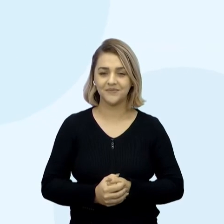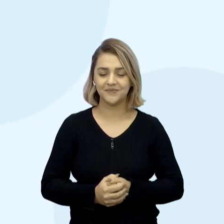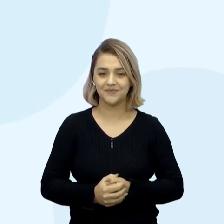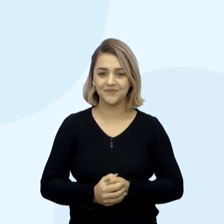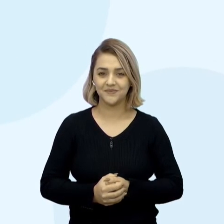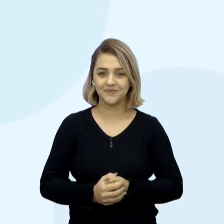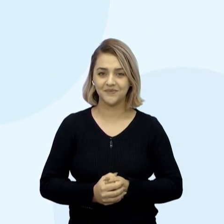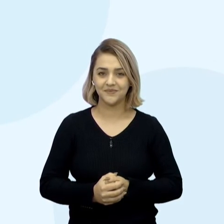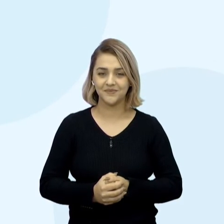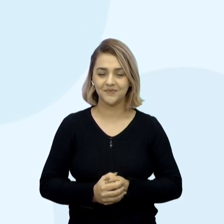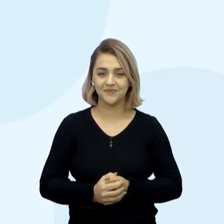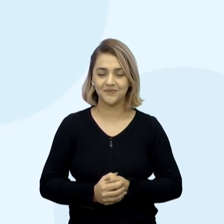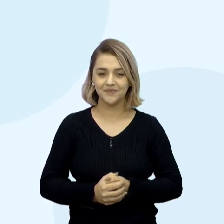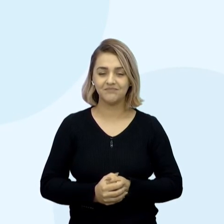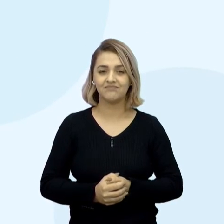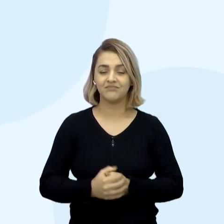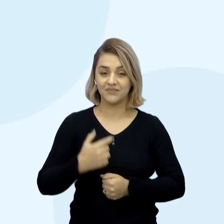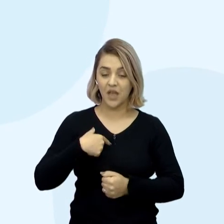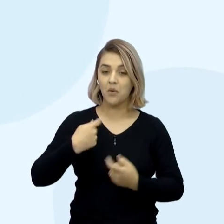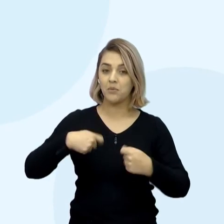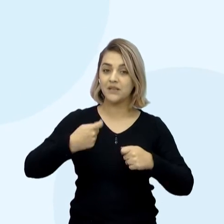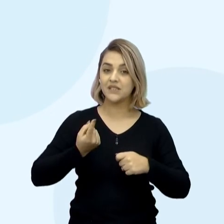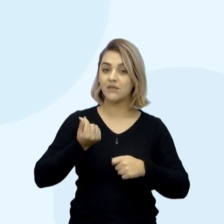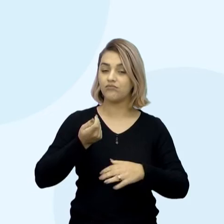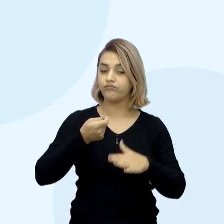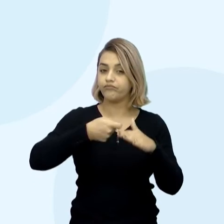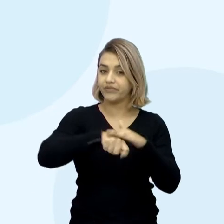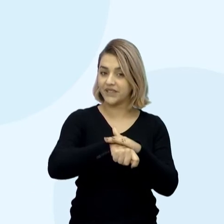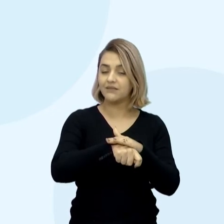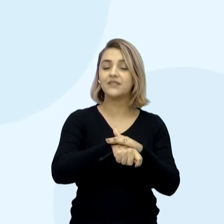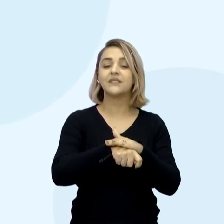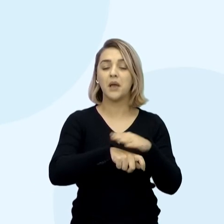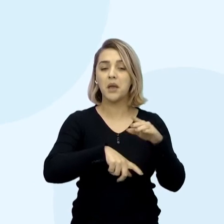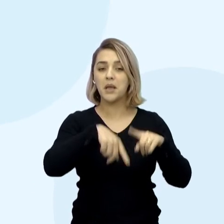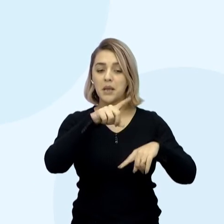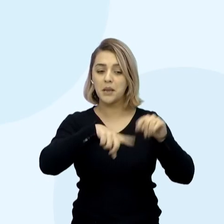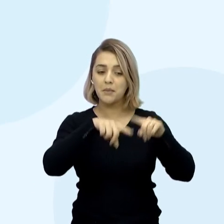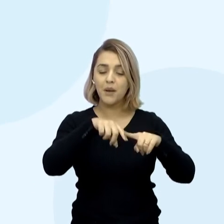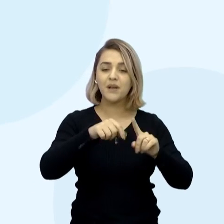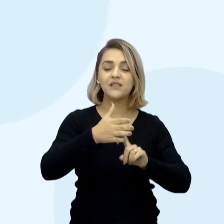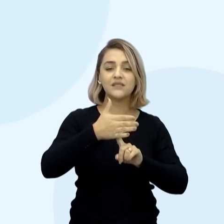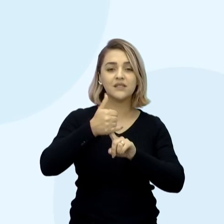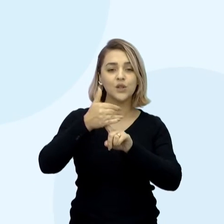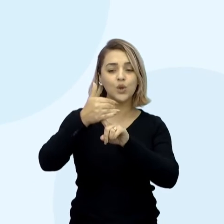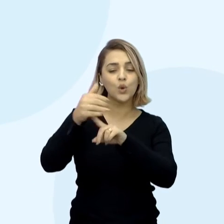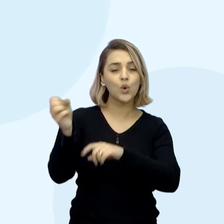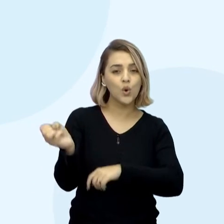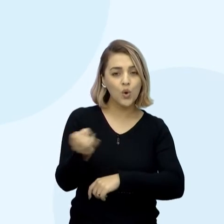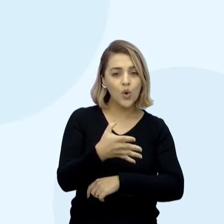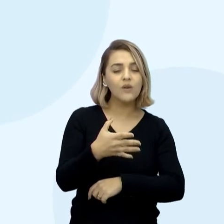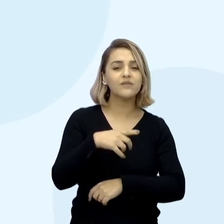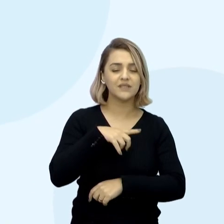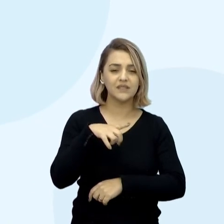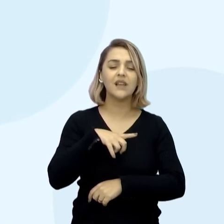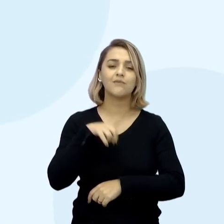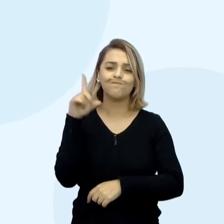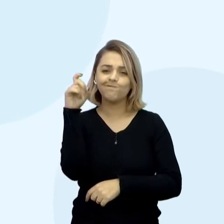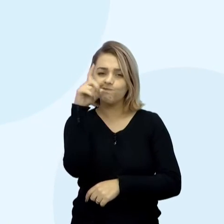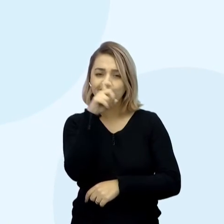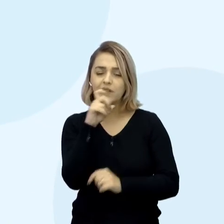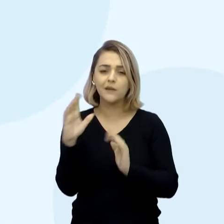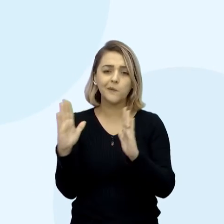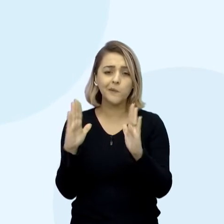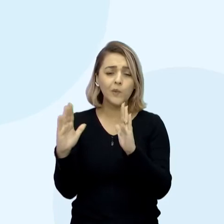ver. Tive que investir em novos equipamentos tecnológicos. Uma dificuldade desse período